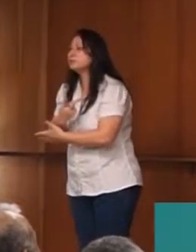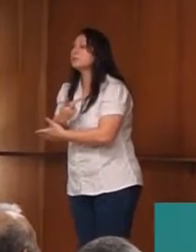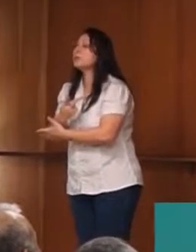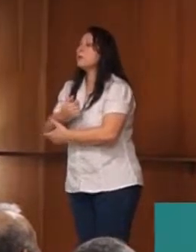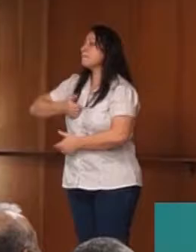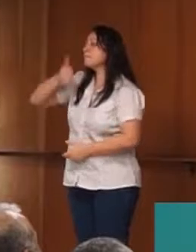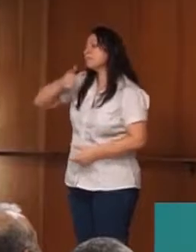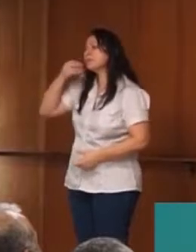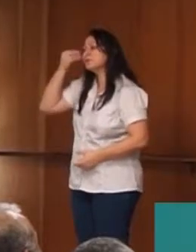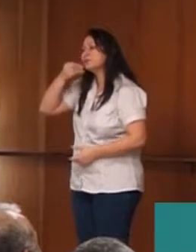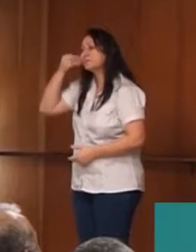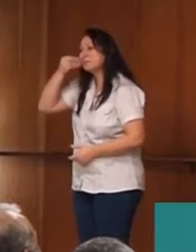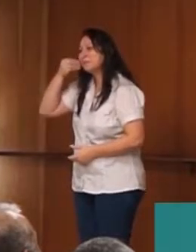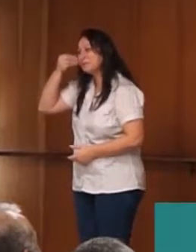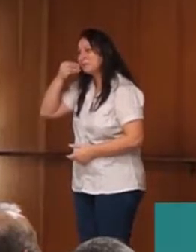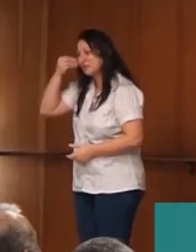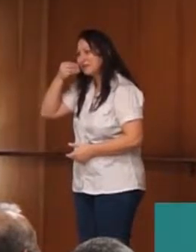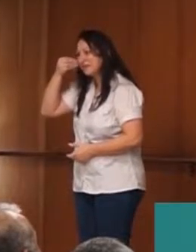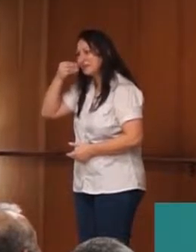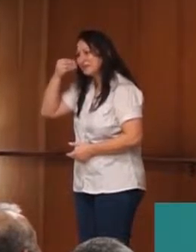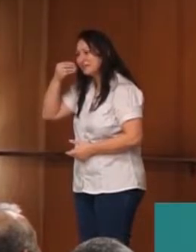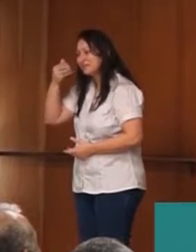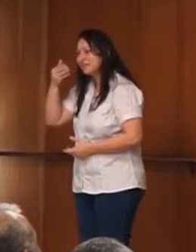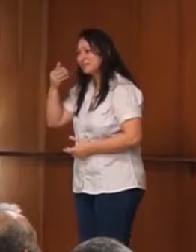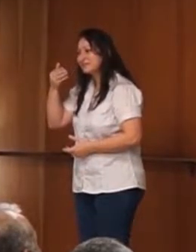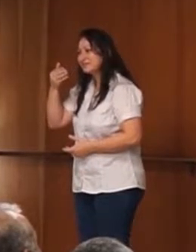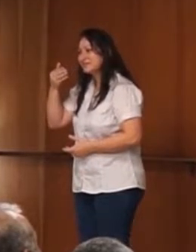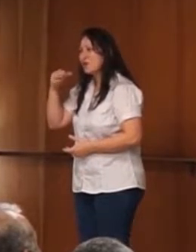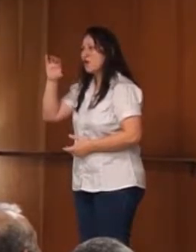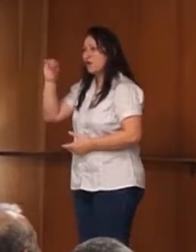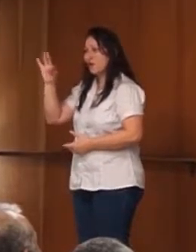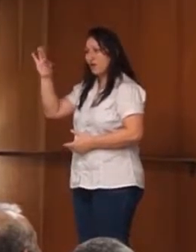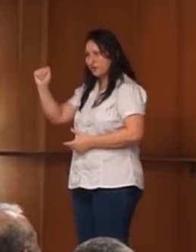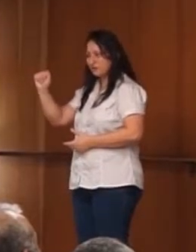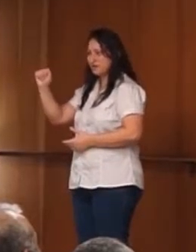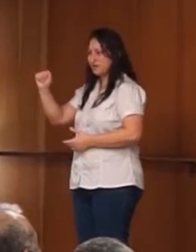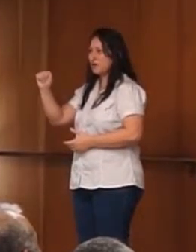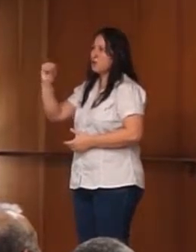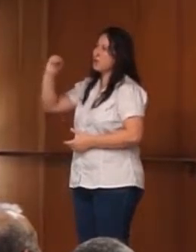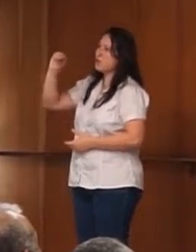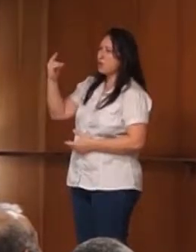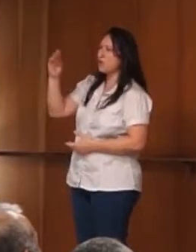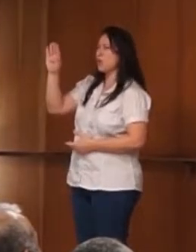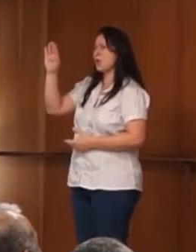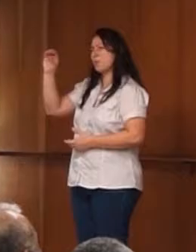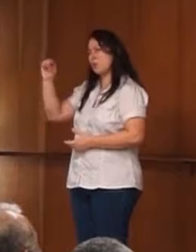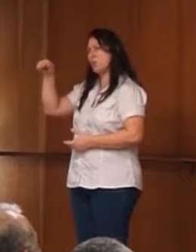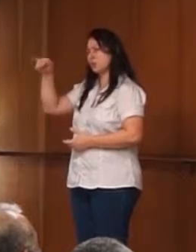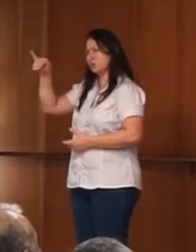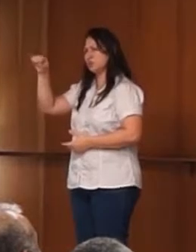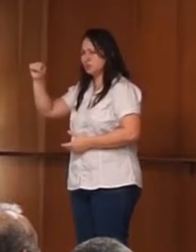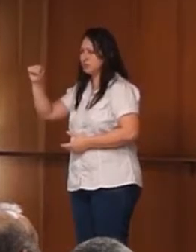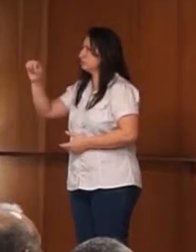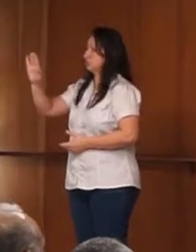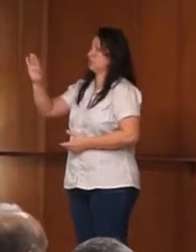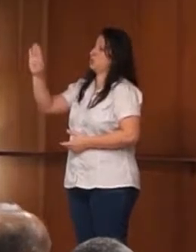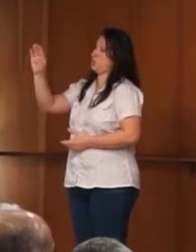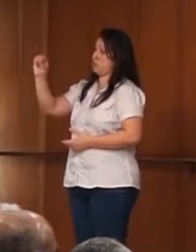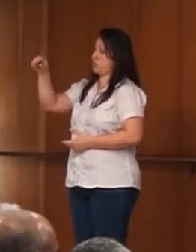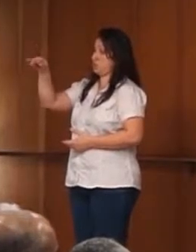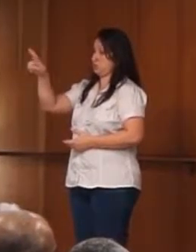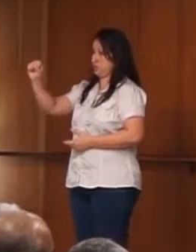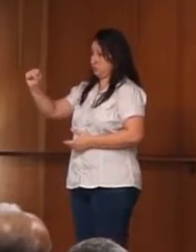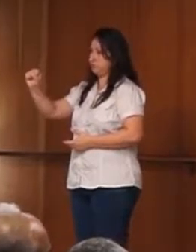primeira experiência de cota ou bônus. Na verdade, foi